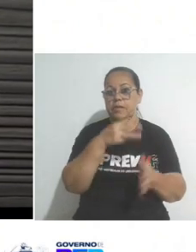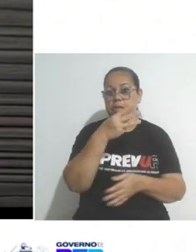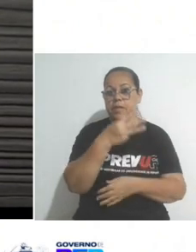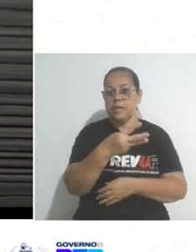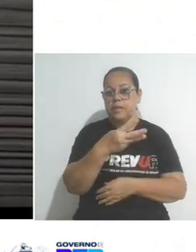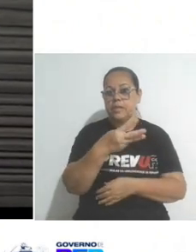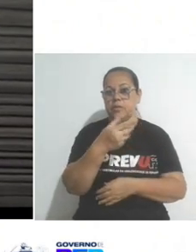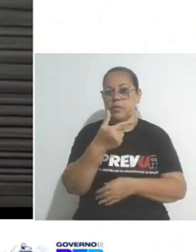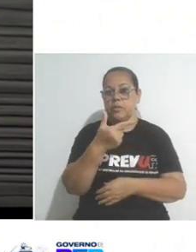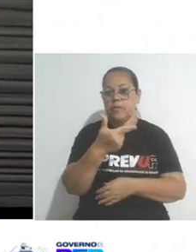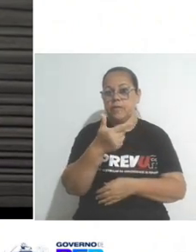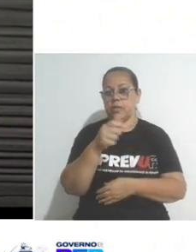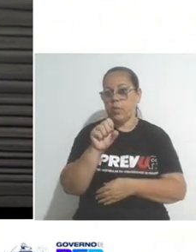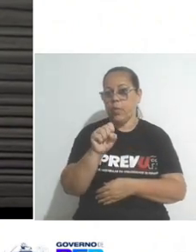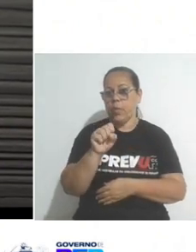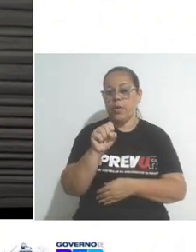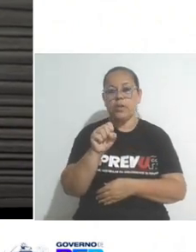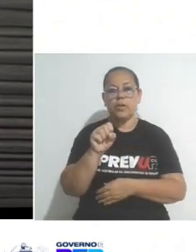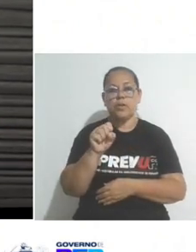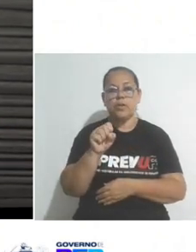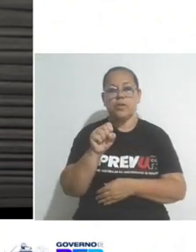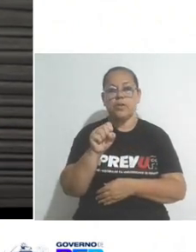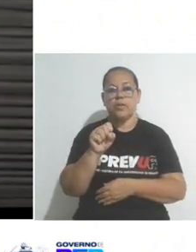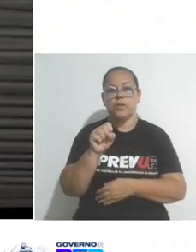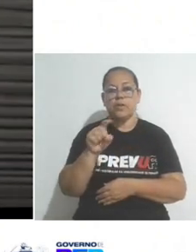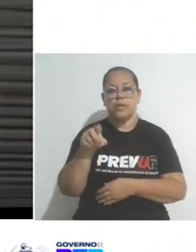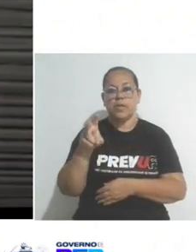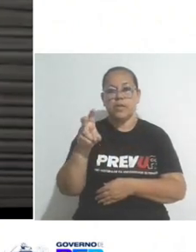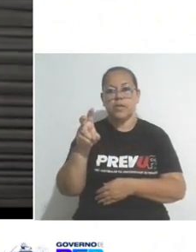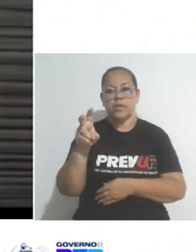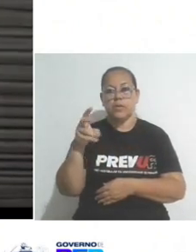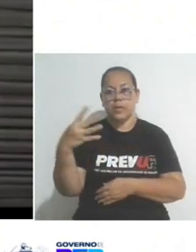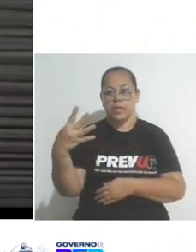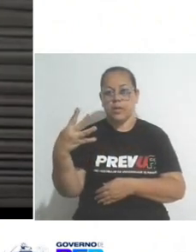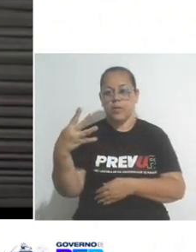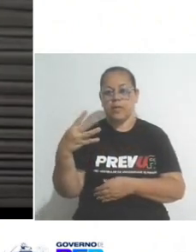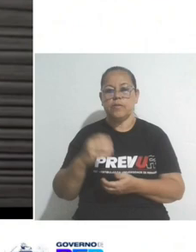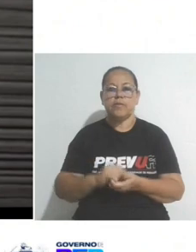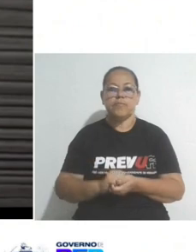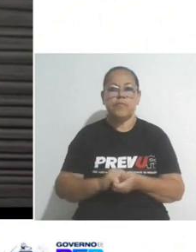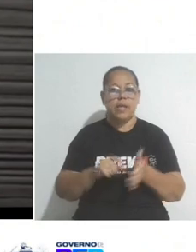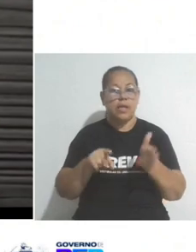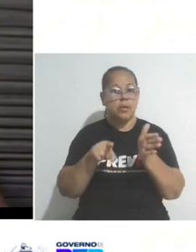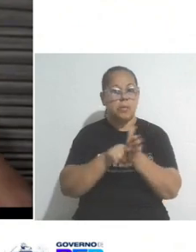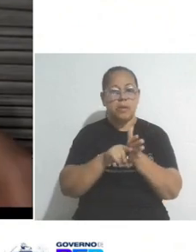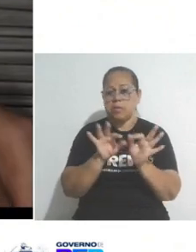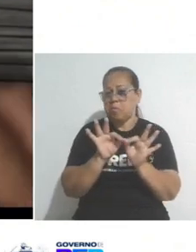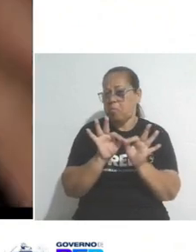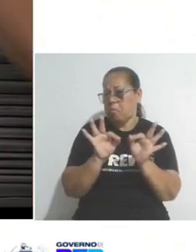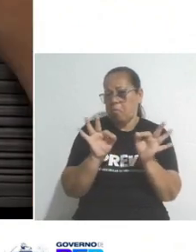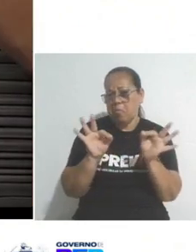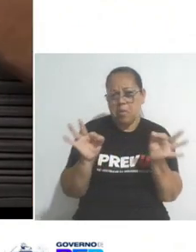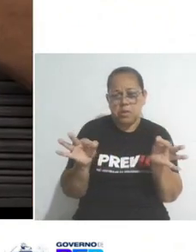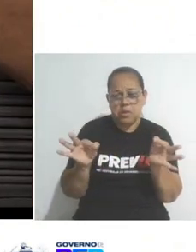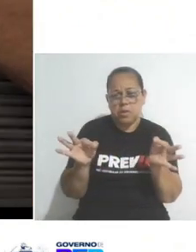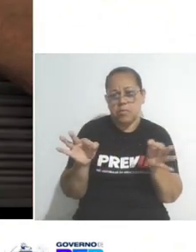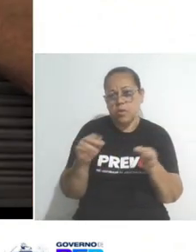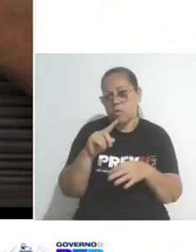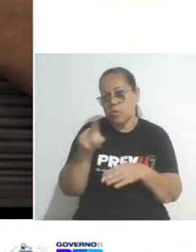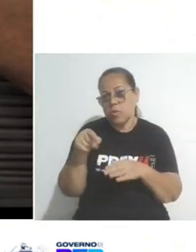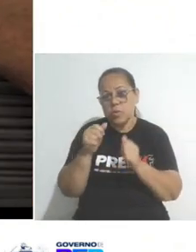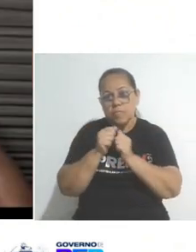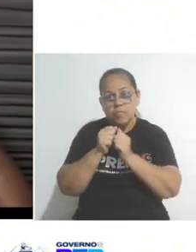328 e 54 subtração simples todo mundo aí está